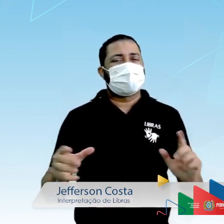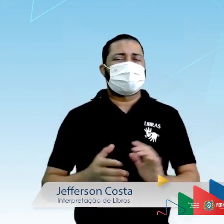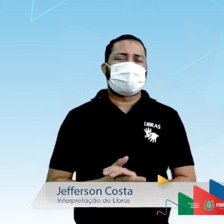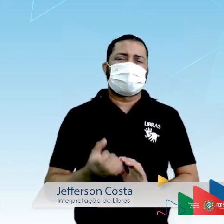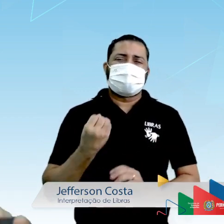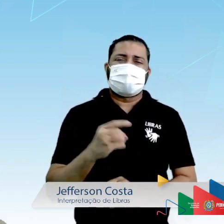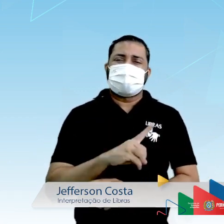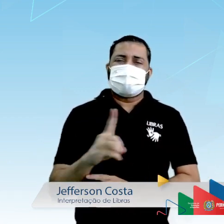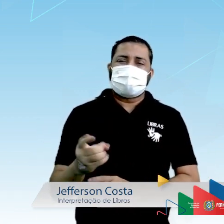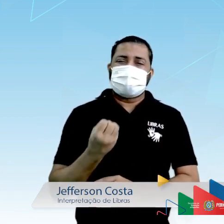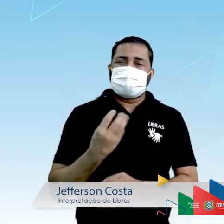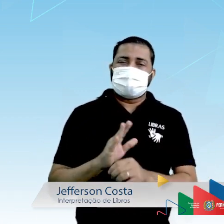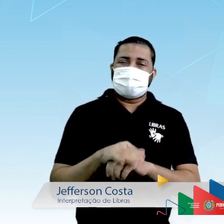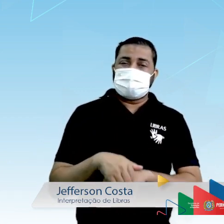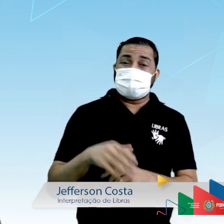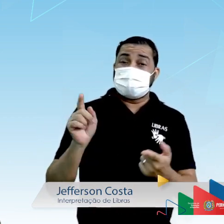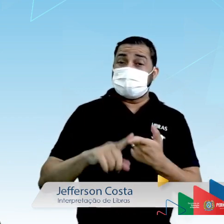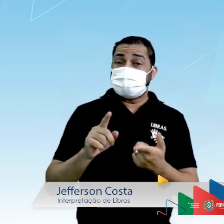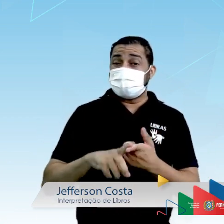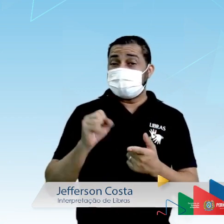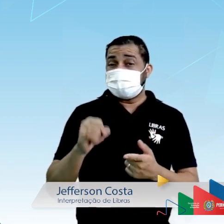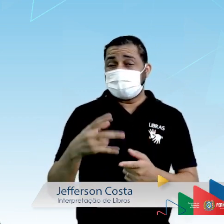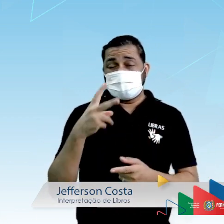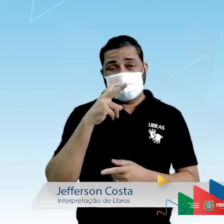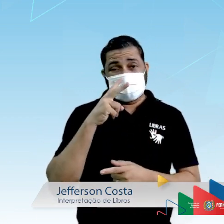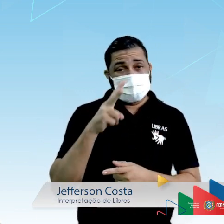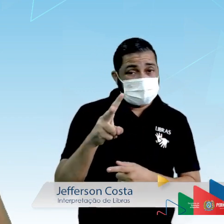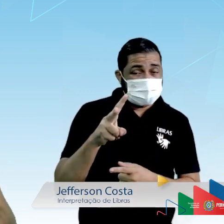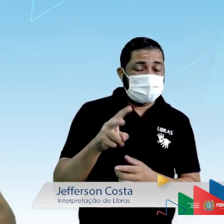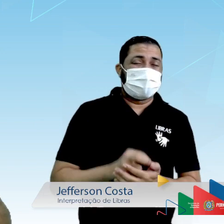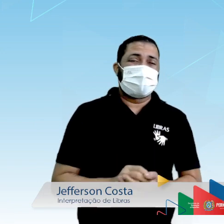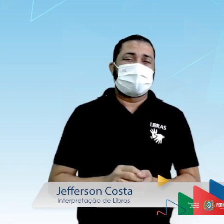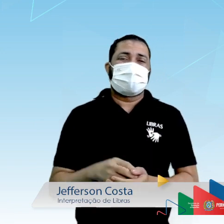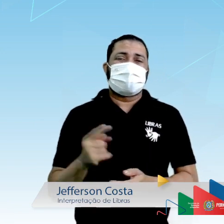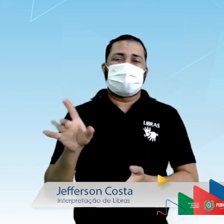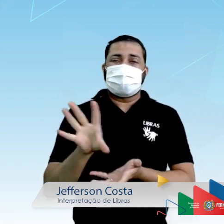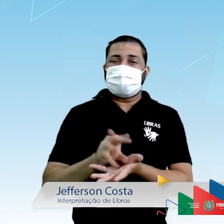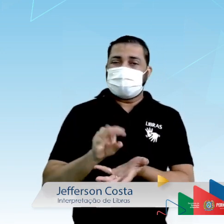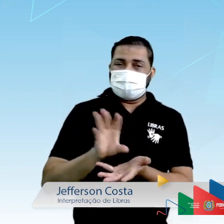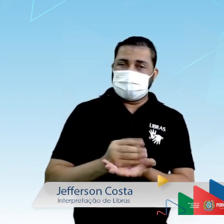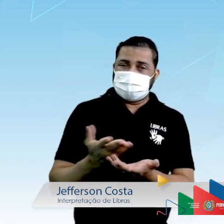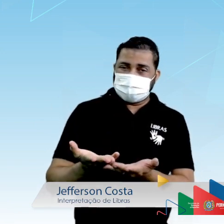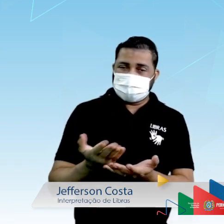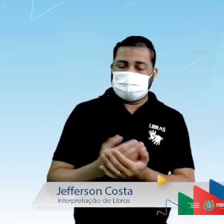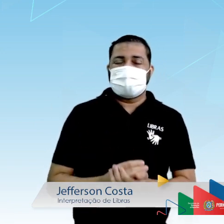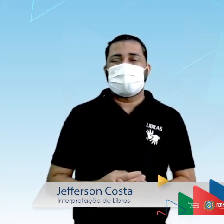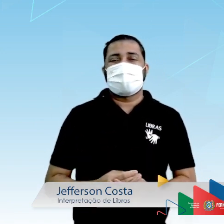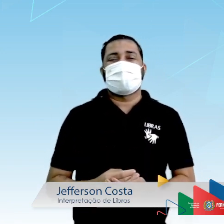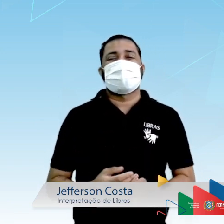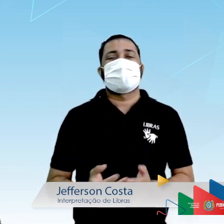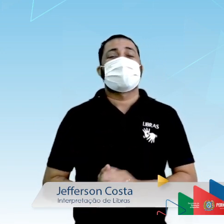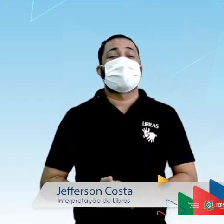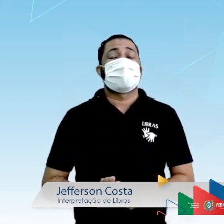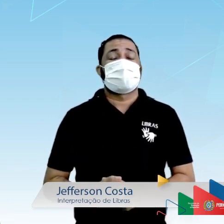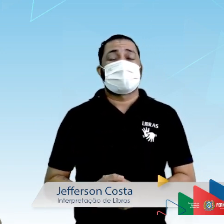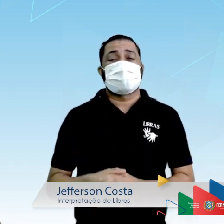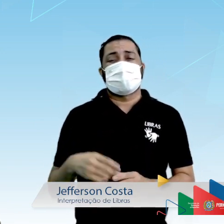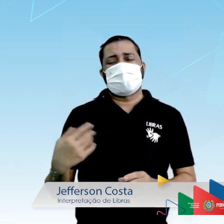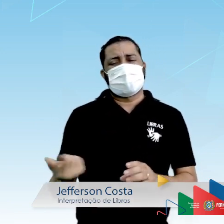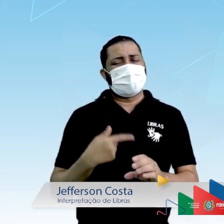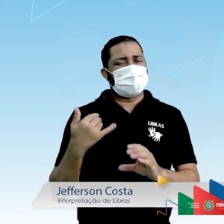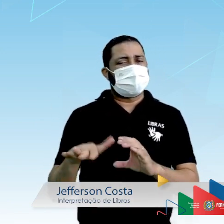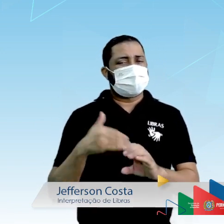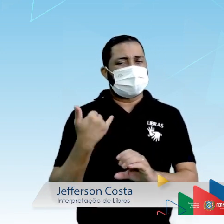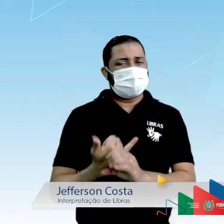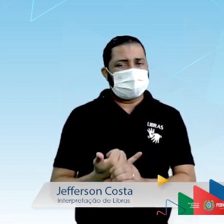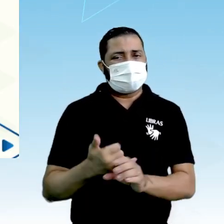Bom dia e boa noite também se você vai assistir a alguma dessas gravações, né? A esta gravação, para ser mais exato, seja no nosso canal, seja